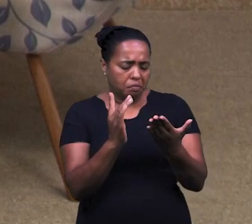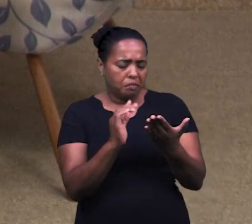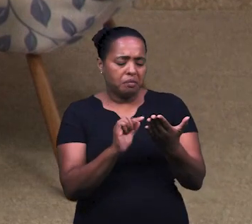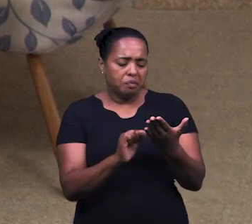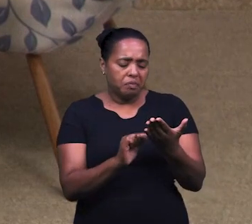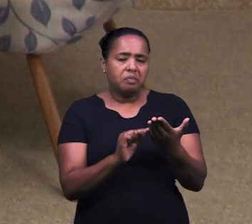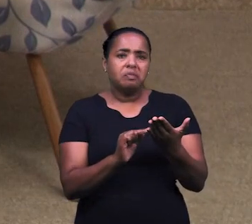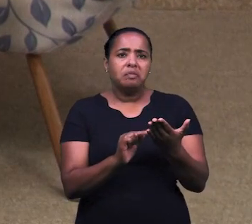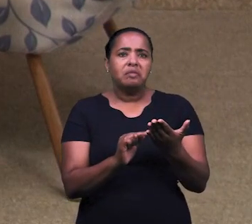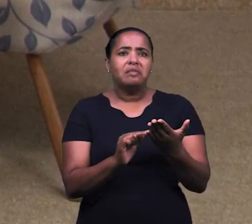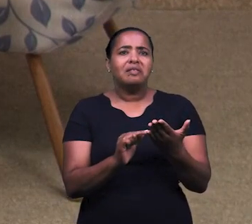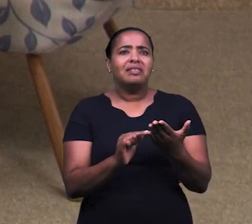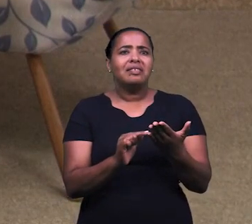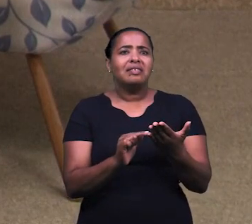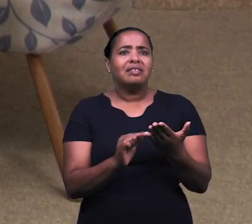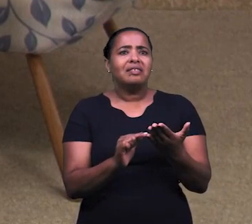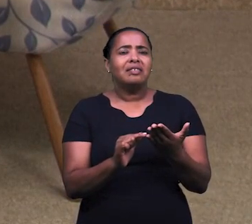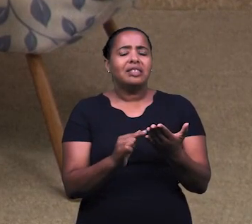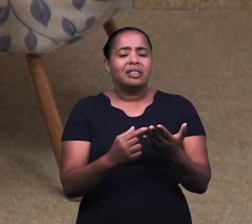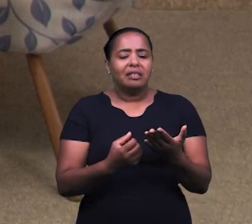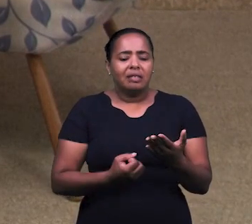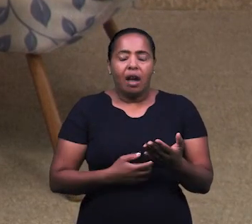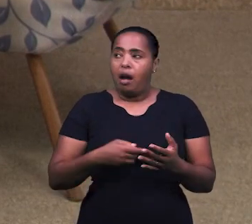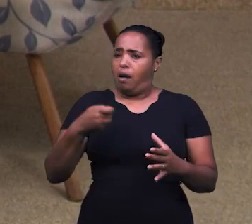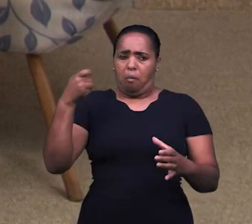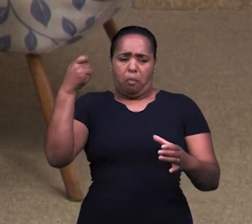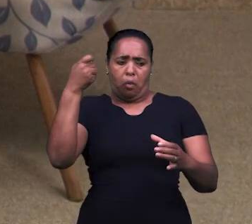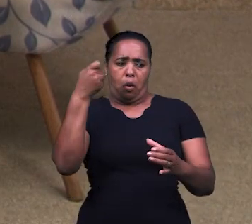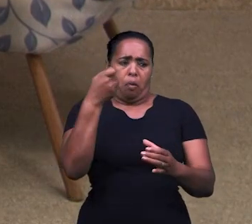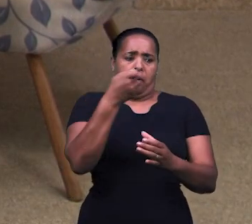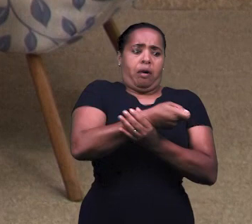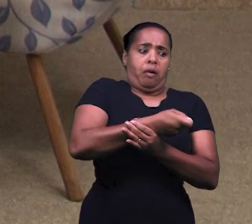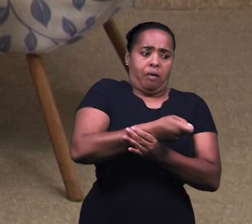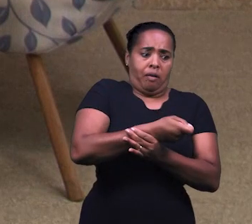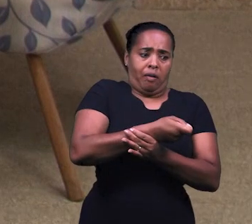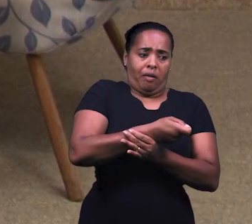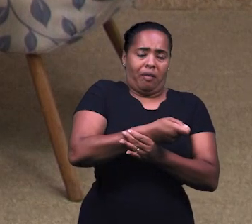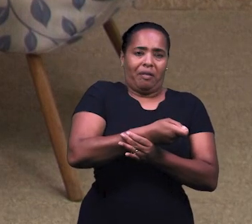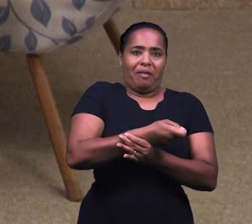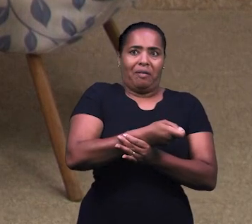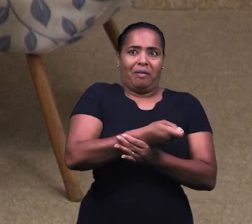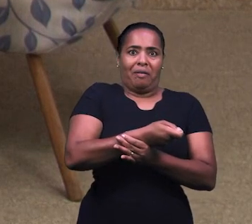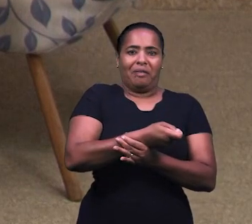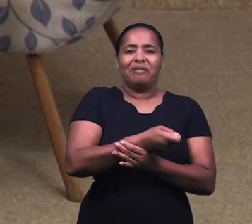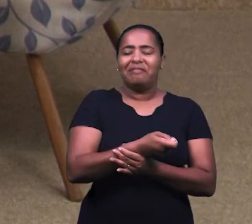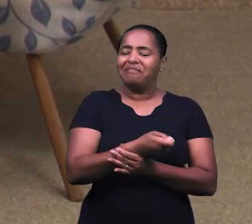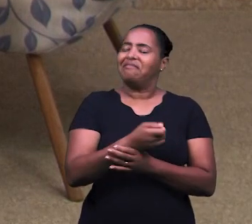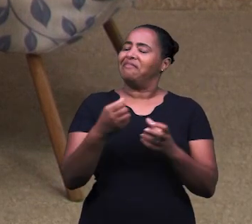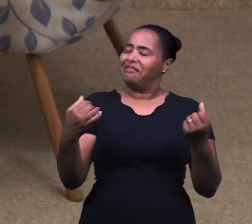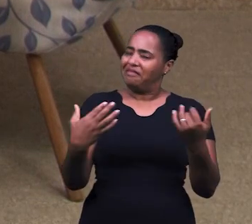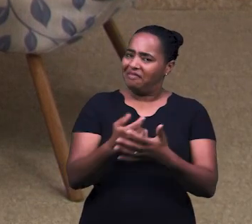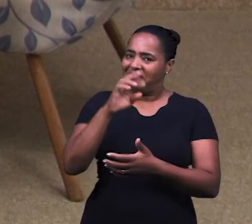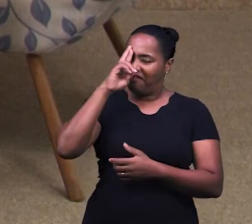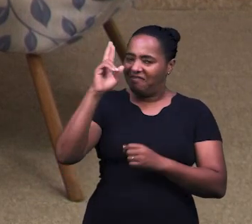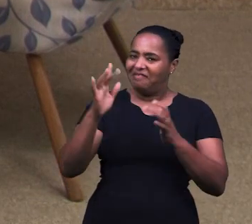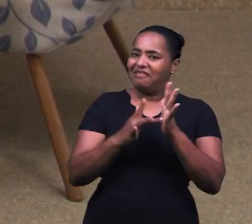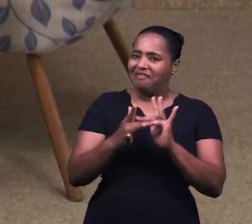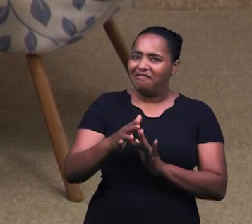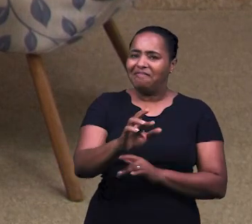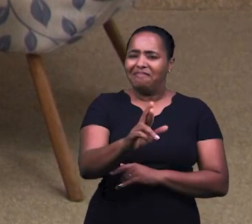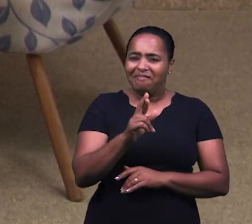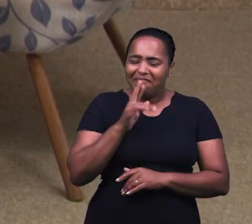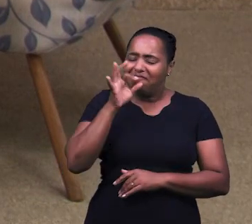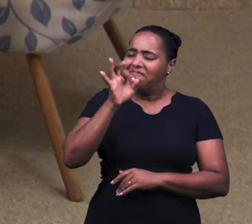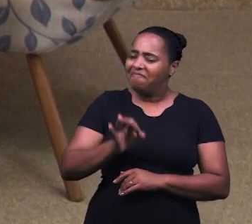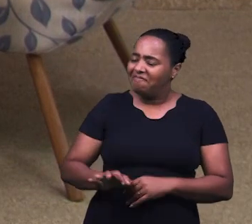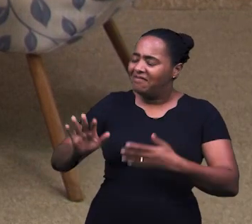Bíblia. E com muita expressão: Abraão. Glória a Jesus. Muito bem, você